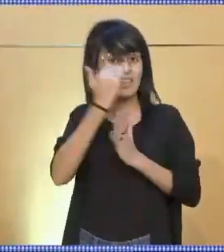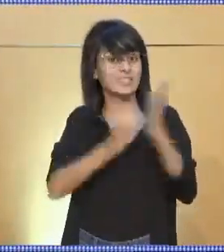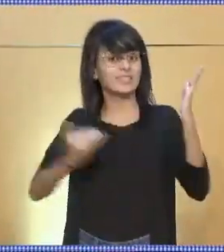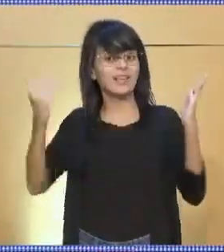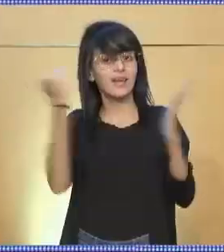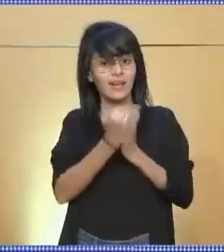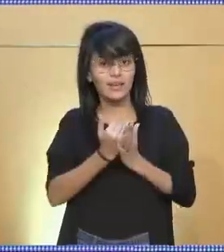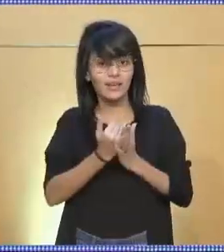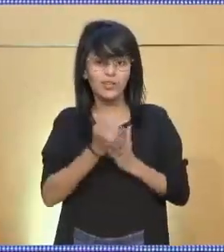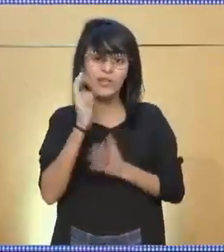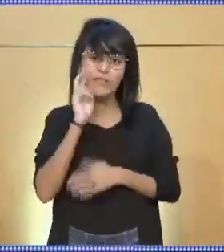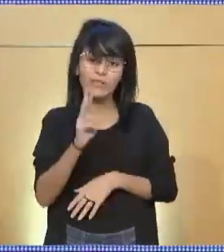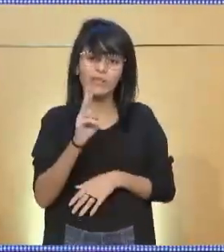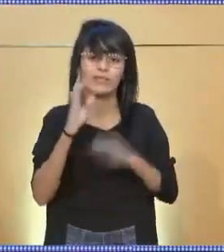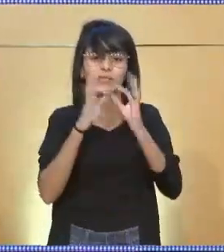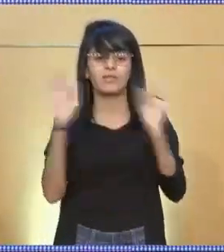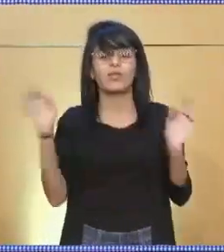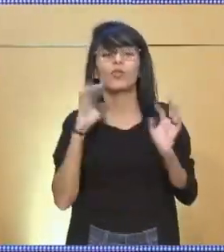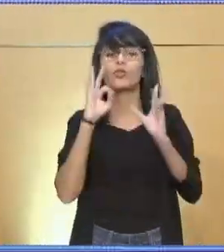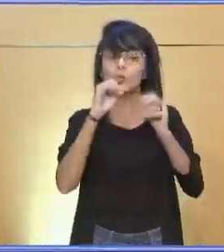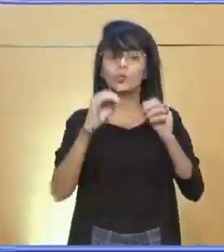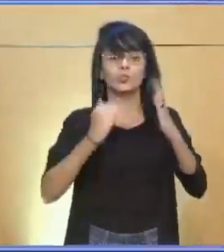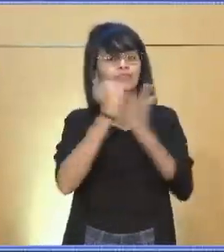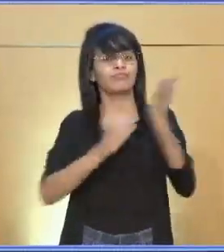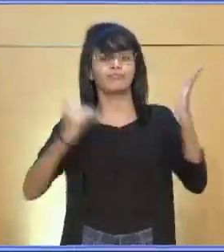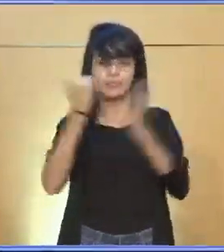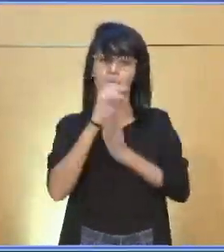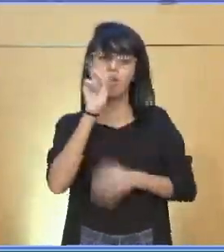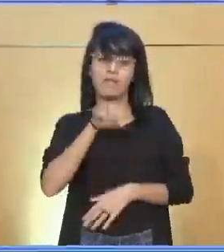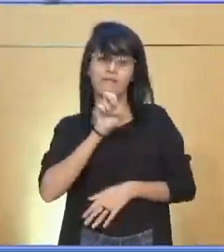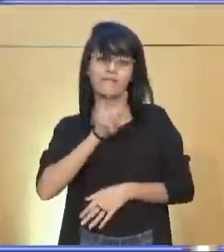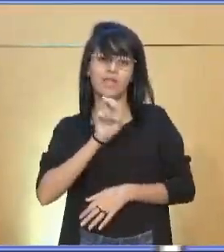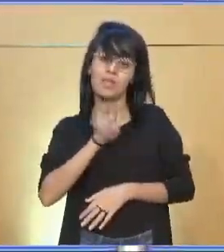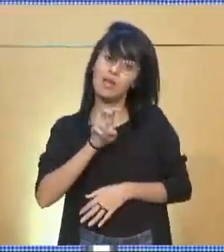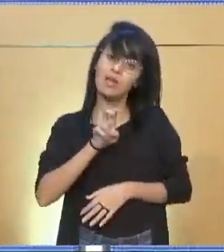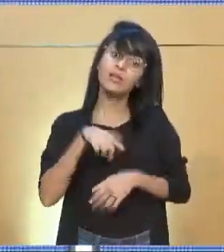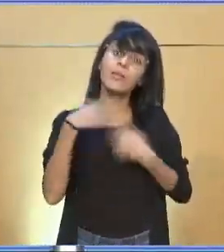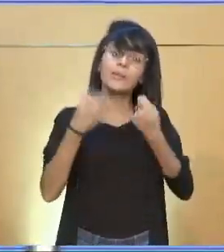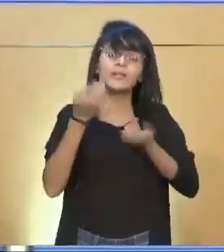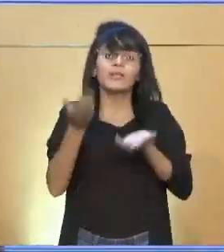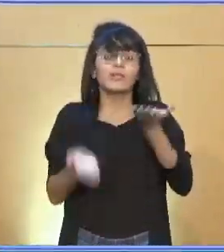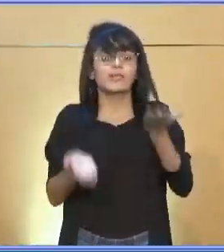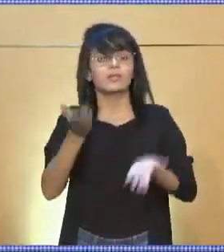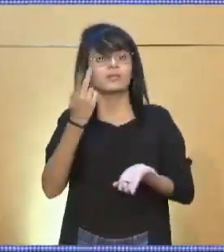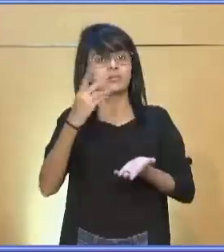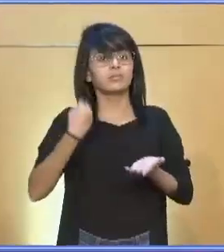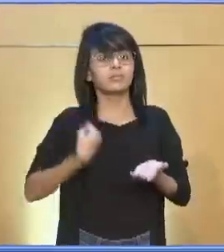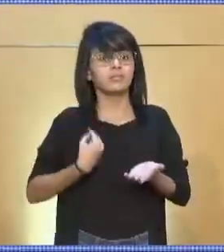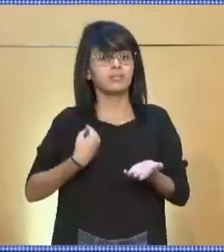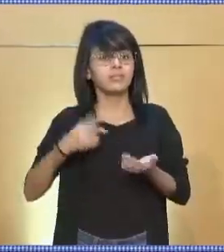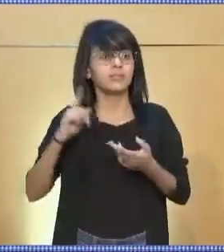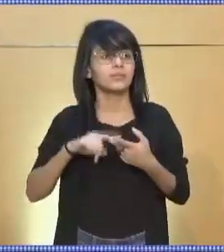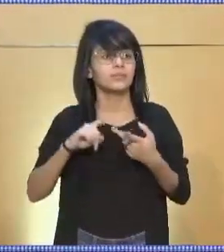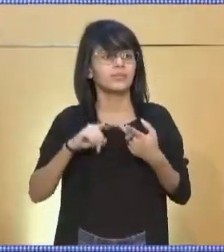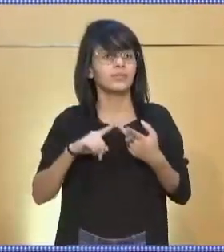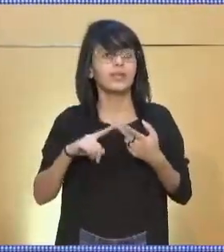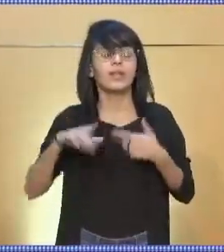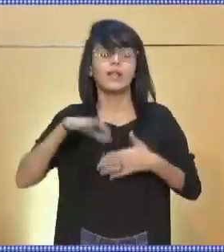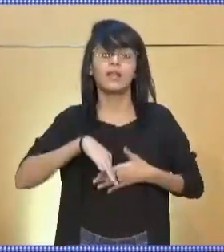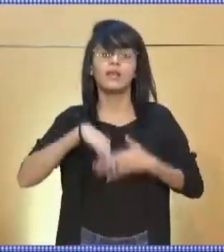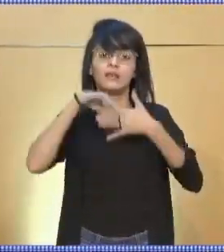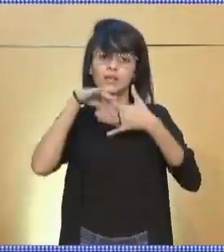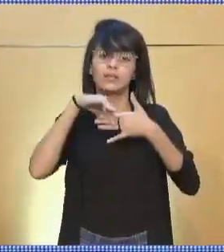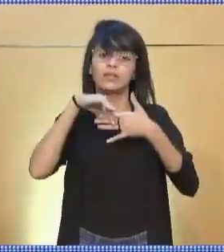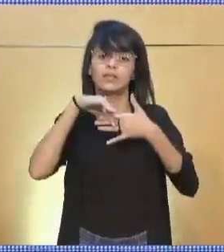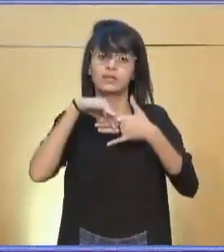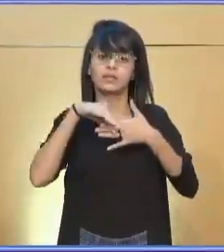tudo demais é veneno? Então você tem que ter um equilíbrio na sua vida. Liderança, Gênesis 1, 26, desejo